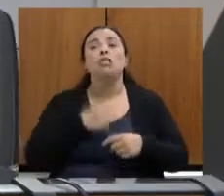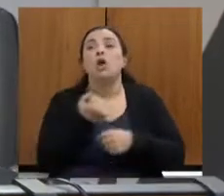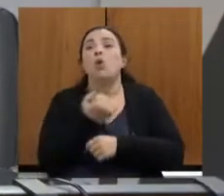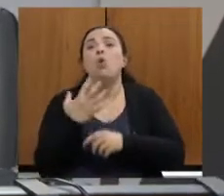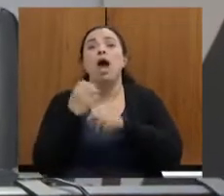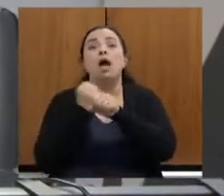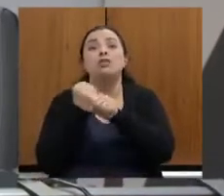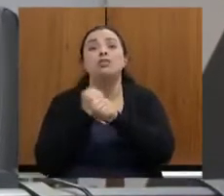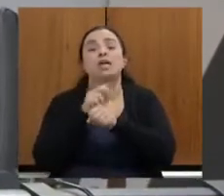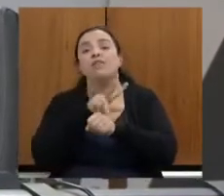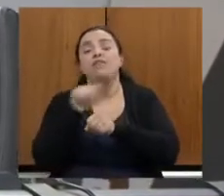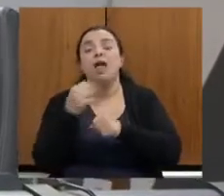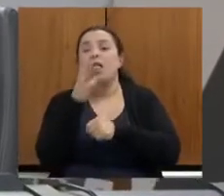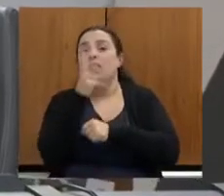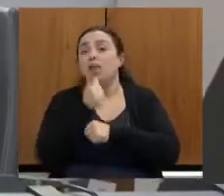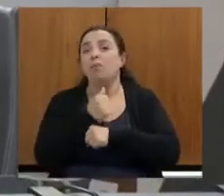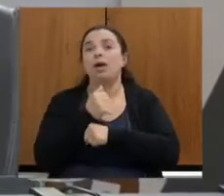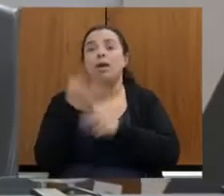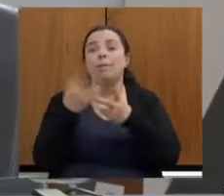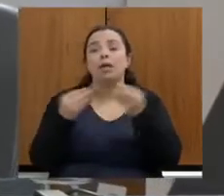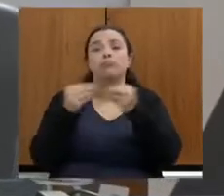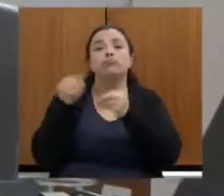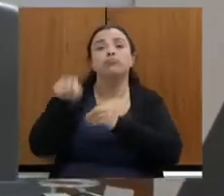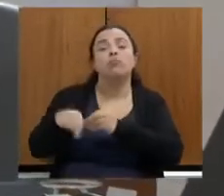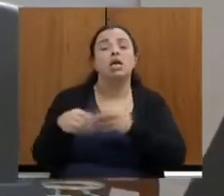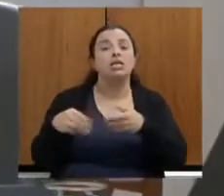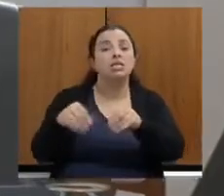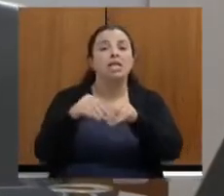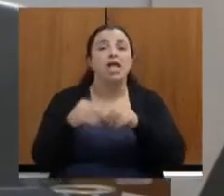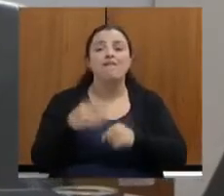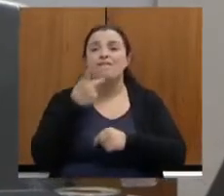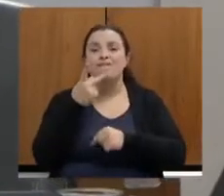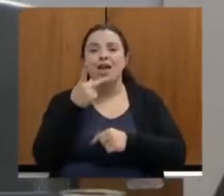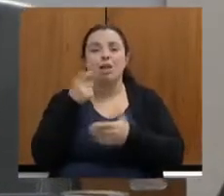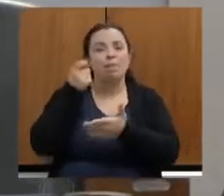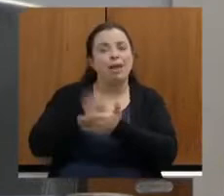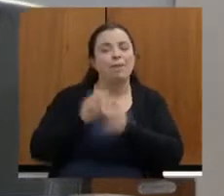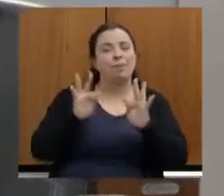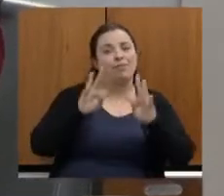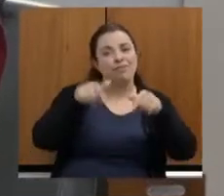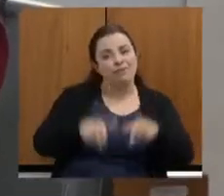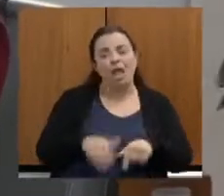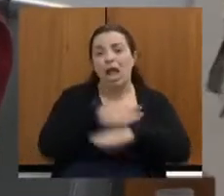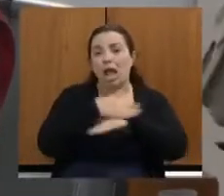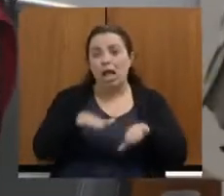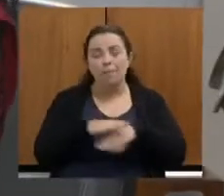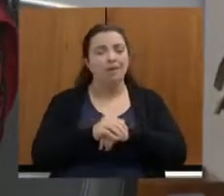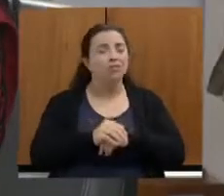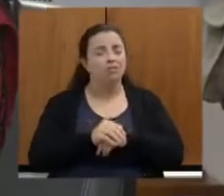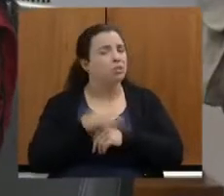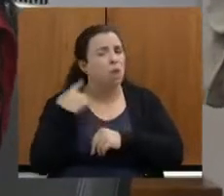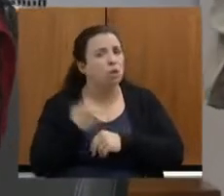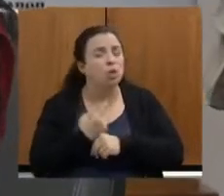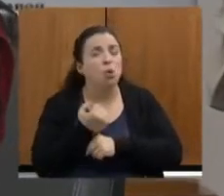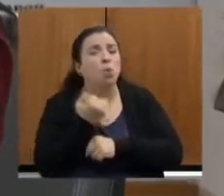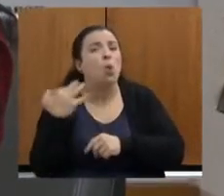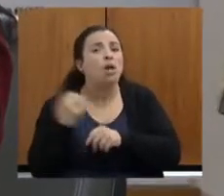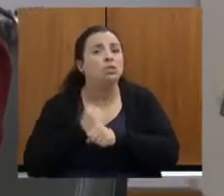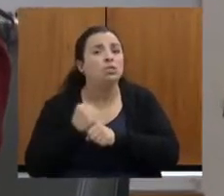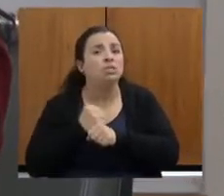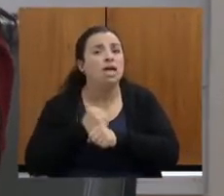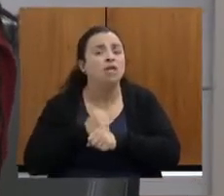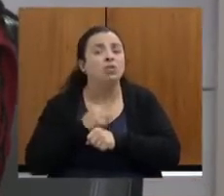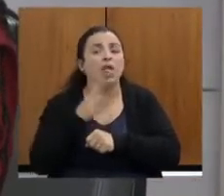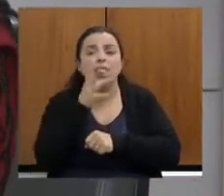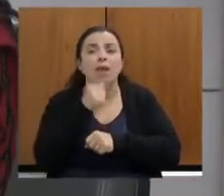para recuperar isso aqui fala assim que estação final e acertar tudo e acabar quantos anos nós vamos recuperar